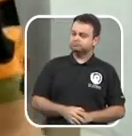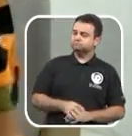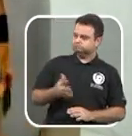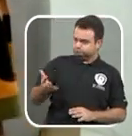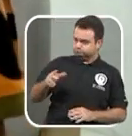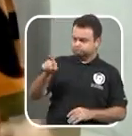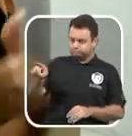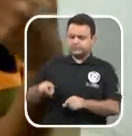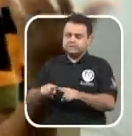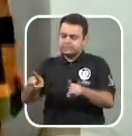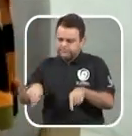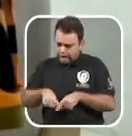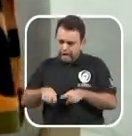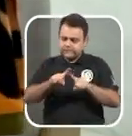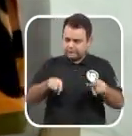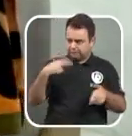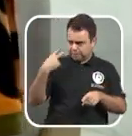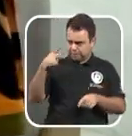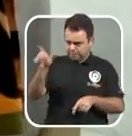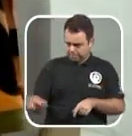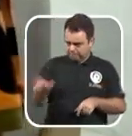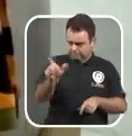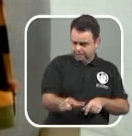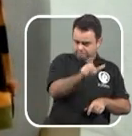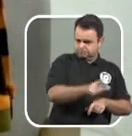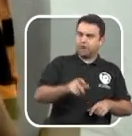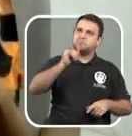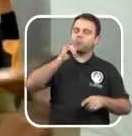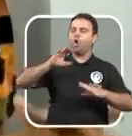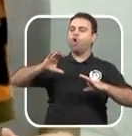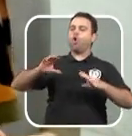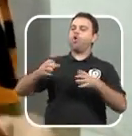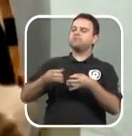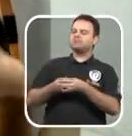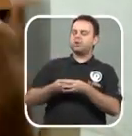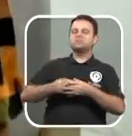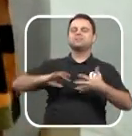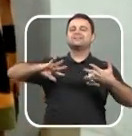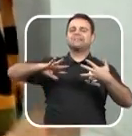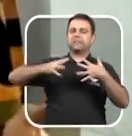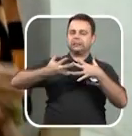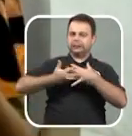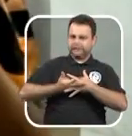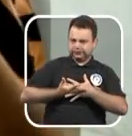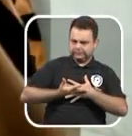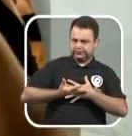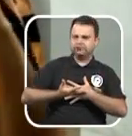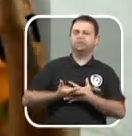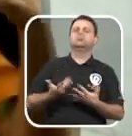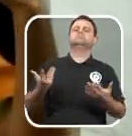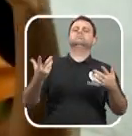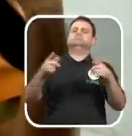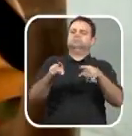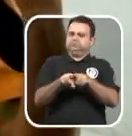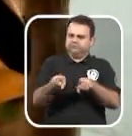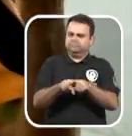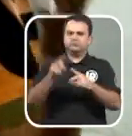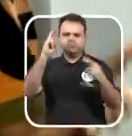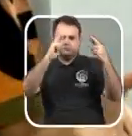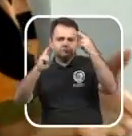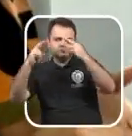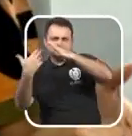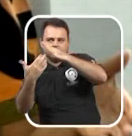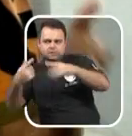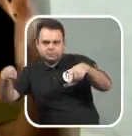individuais pelos gabinetes, pela própria Comissão de Cidadania, alguma dessas mobilizações para investigar a questão das terceirizadas? Quais são os